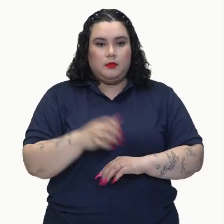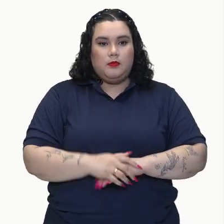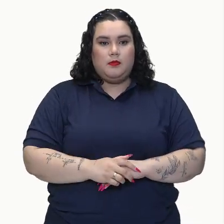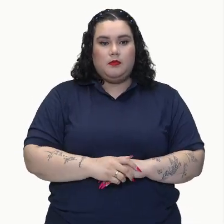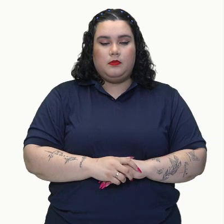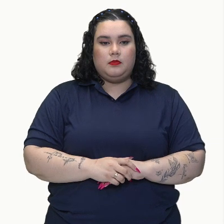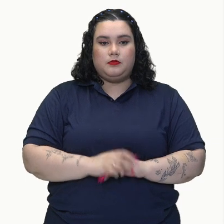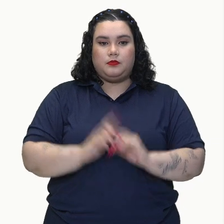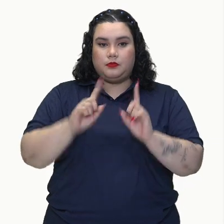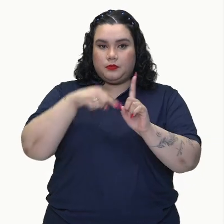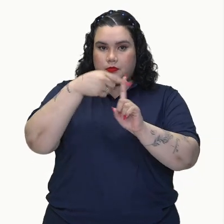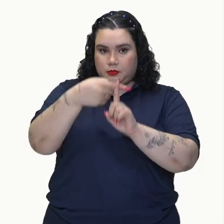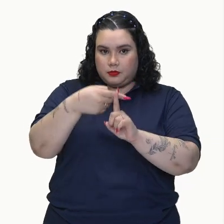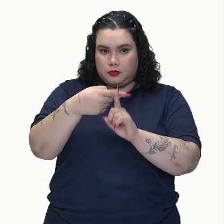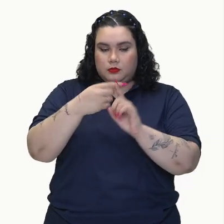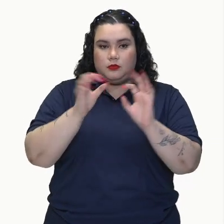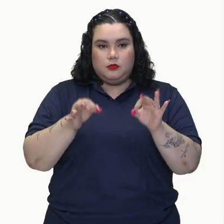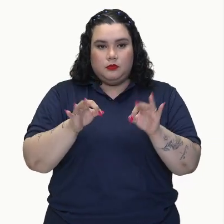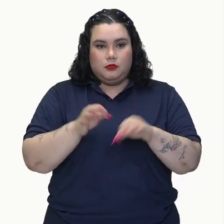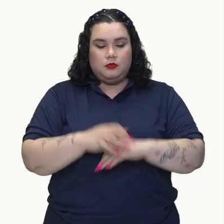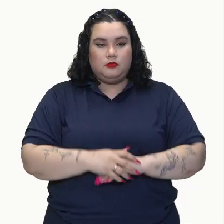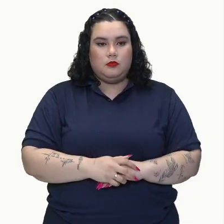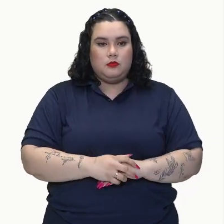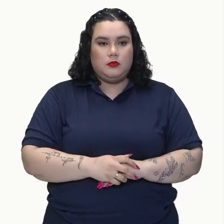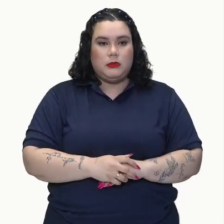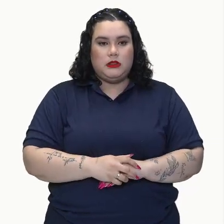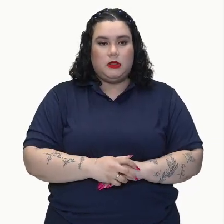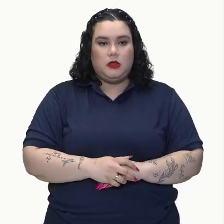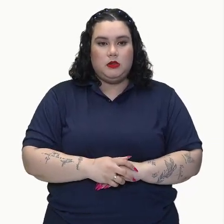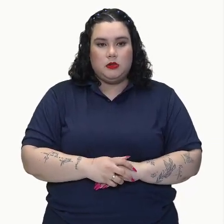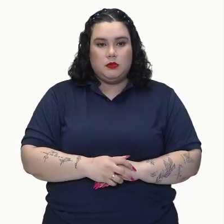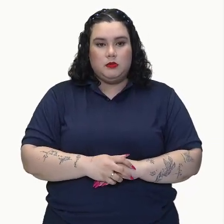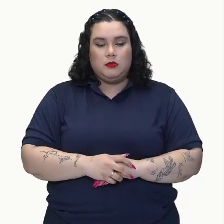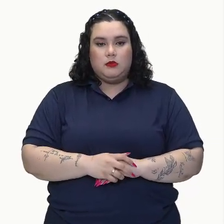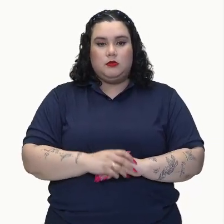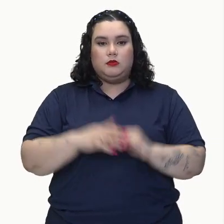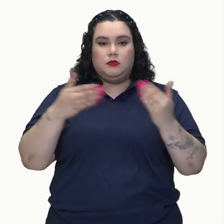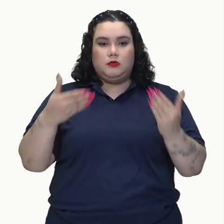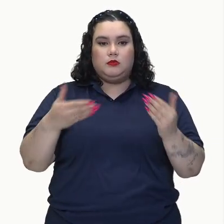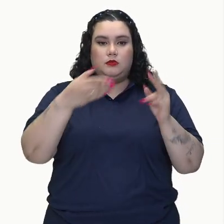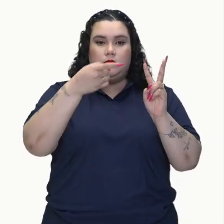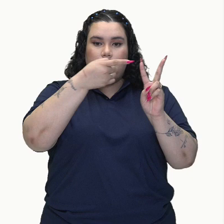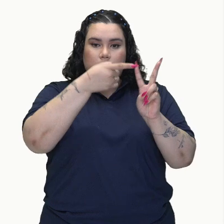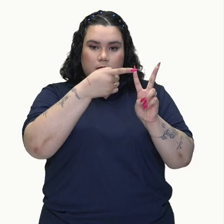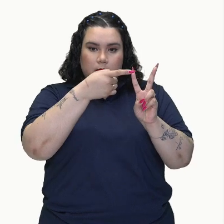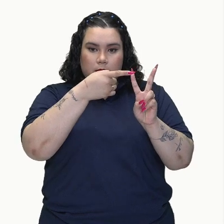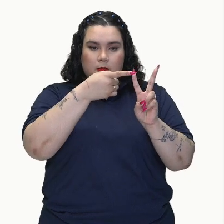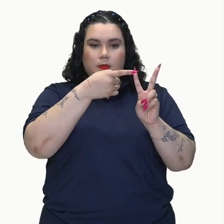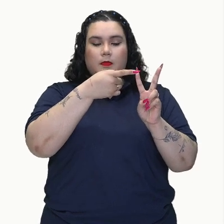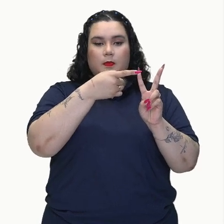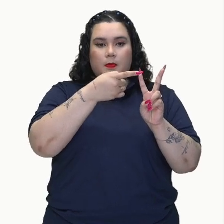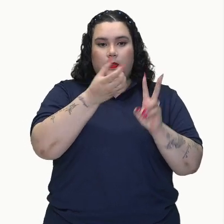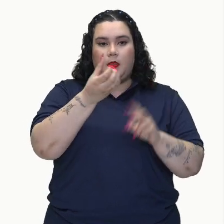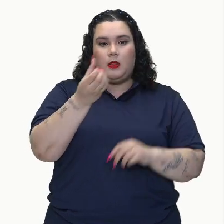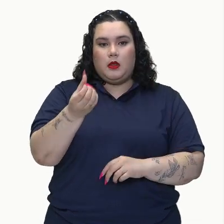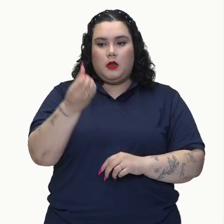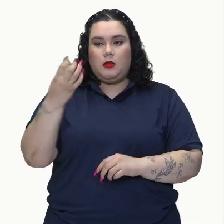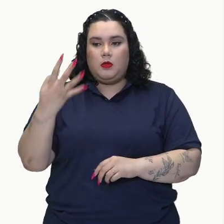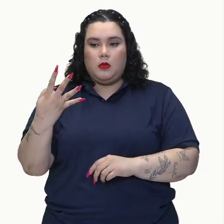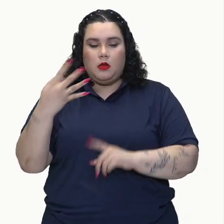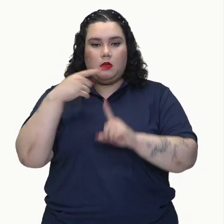vou somar primeiro. Então, isso aqui vai ser igual a quanto? Raiz quadrada, 64